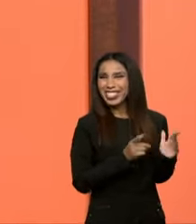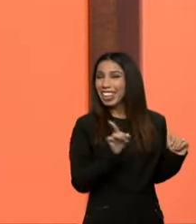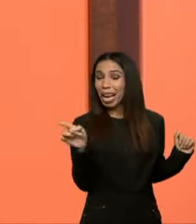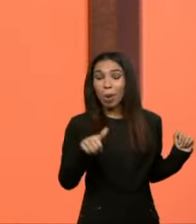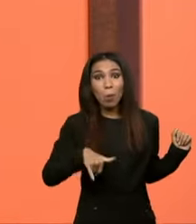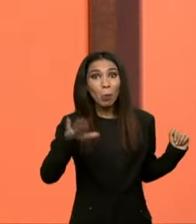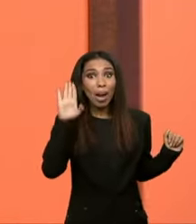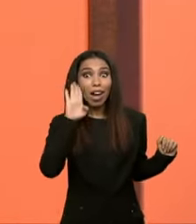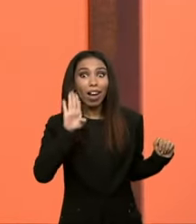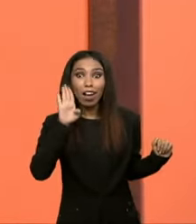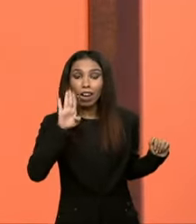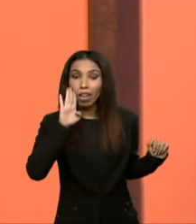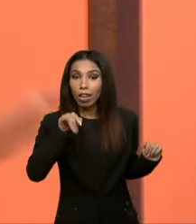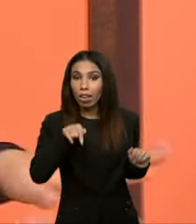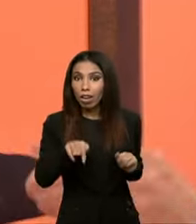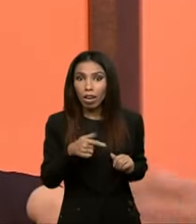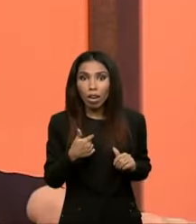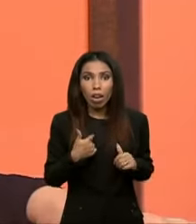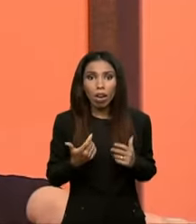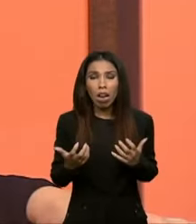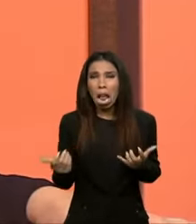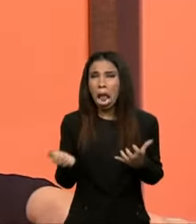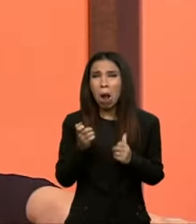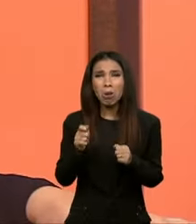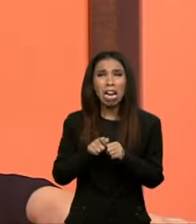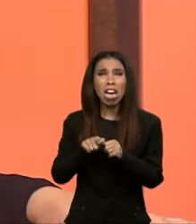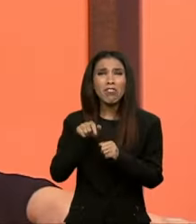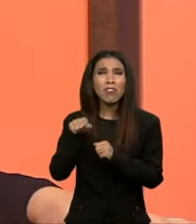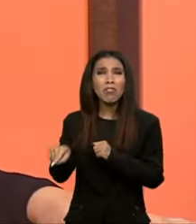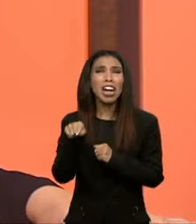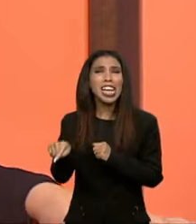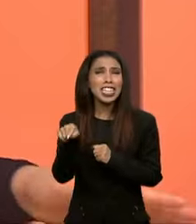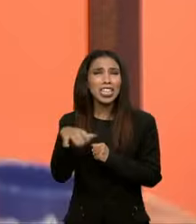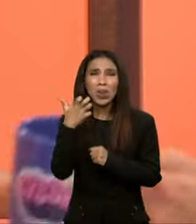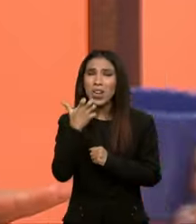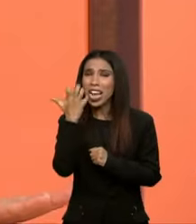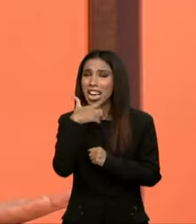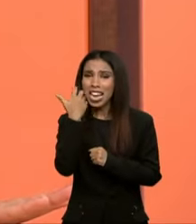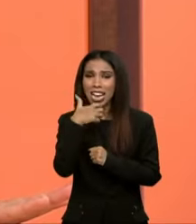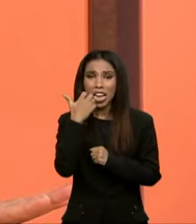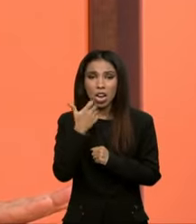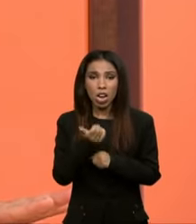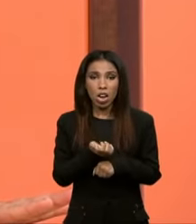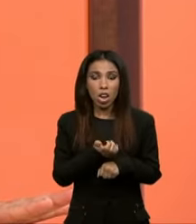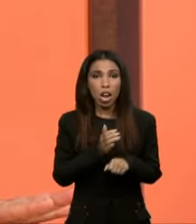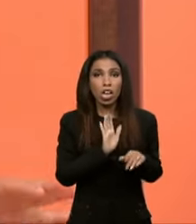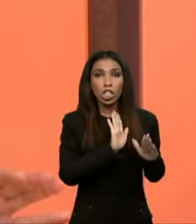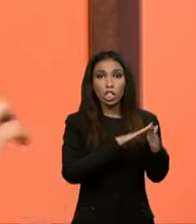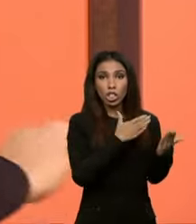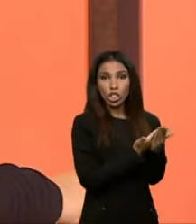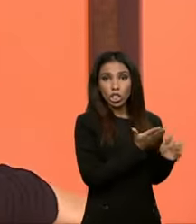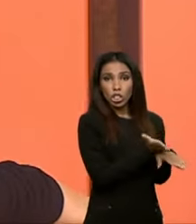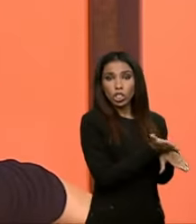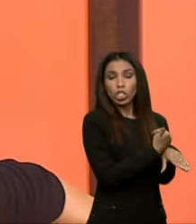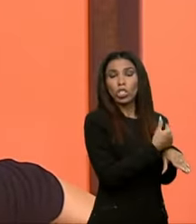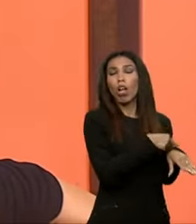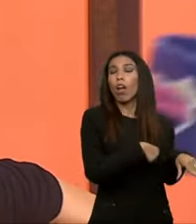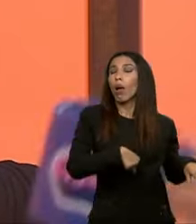assim, aí eu fiquei assim, eu quero fazer isso, eu queria só fazer aquilo. E aí um dia eu saí mais cedo da escola porque eu ia pro